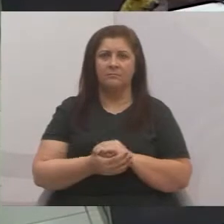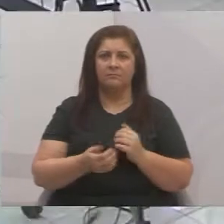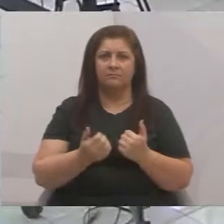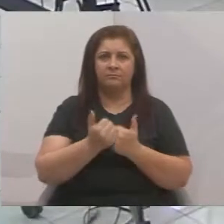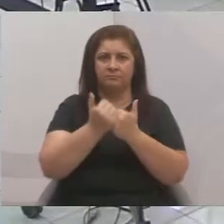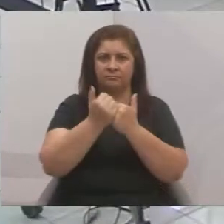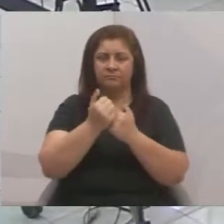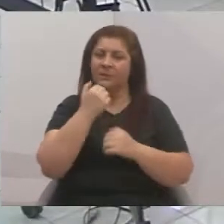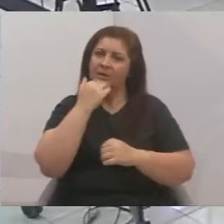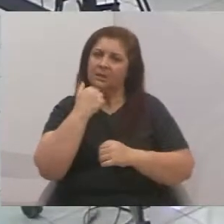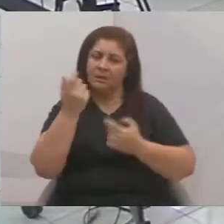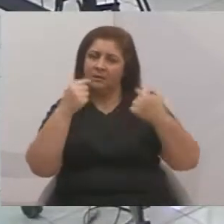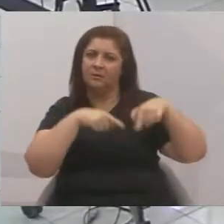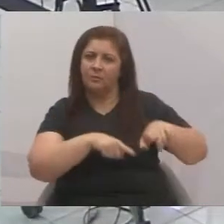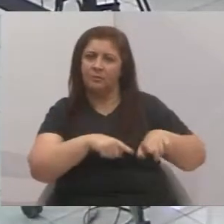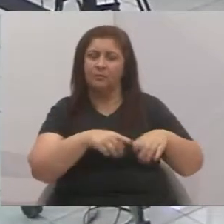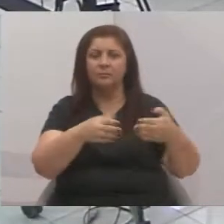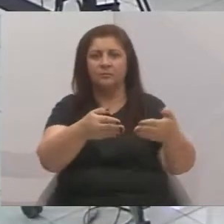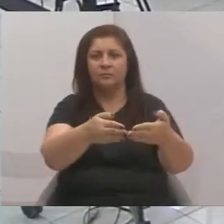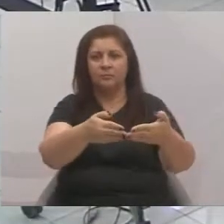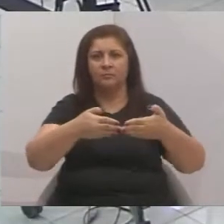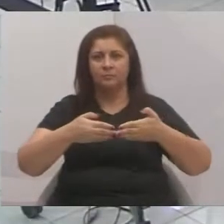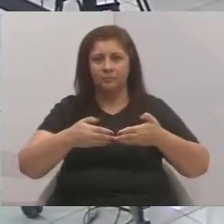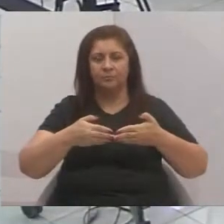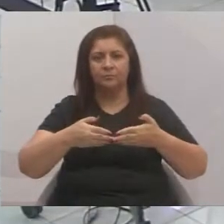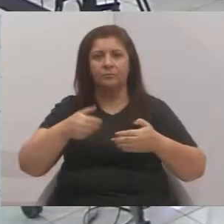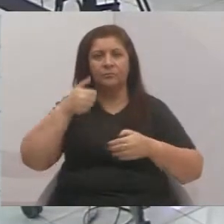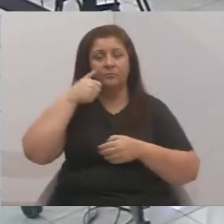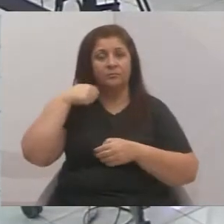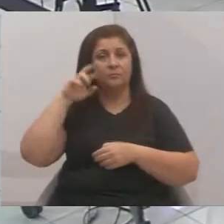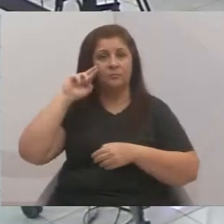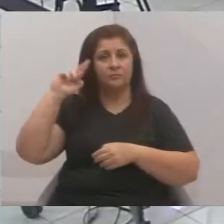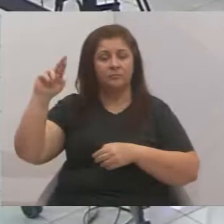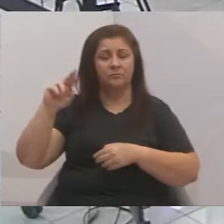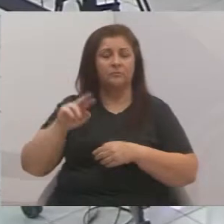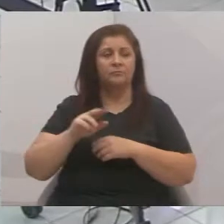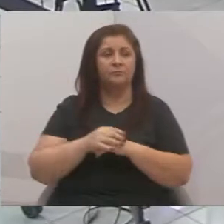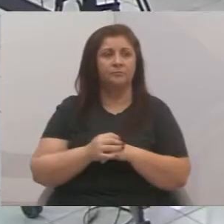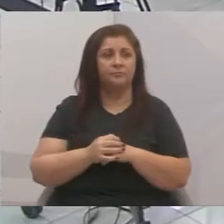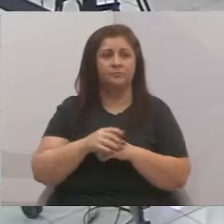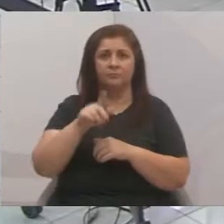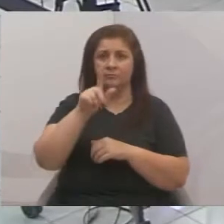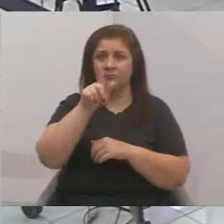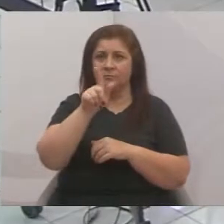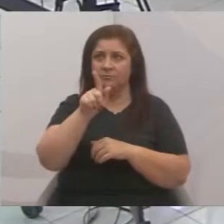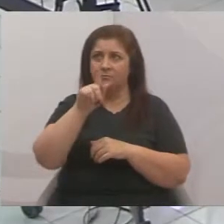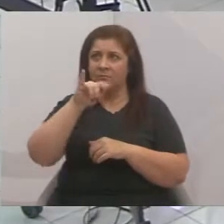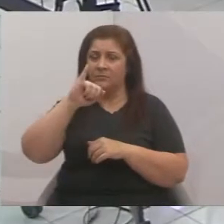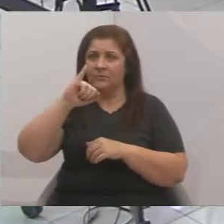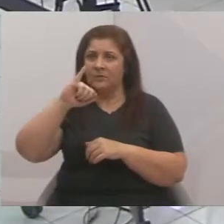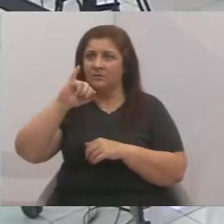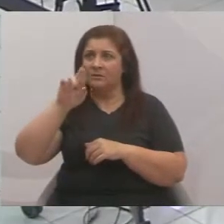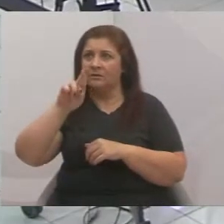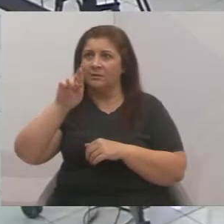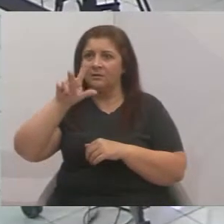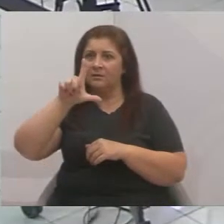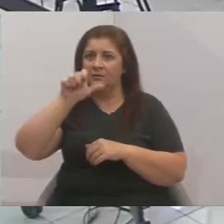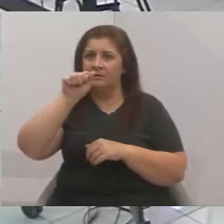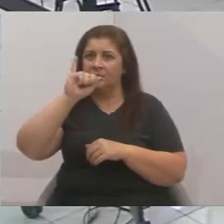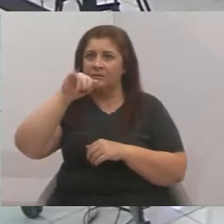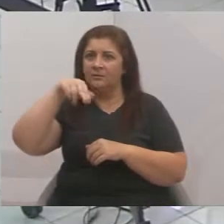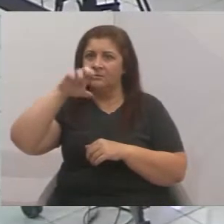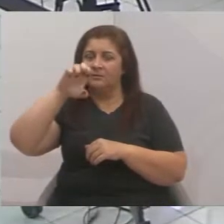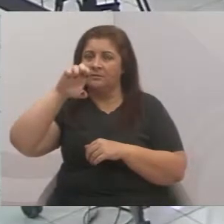Não havendo qualquer objeção, convido a ocupar a tribuna desta Casa Legislativa a senhora Girlane Dias de